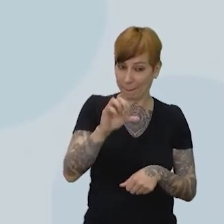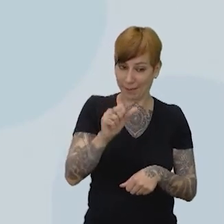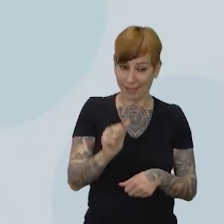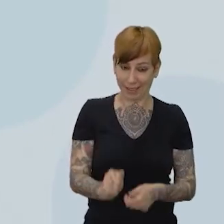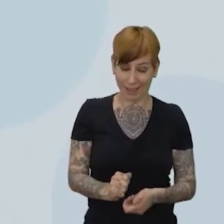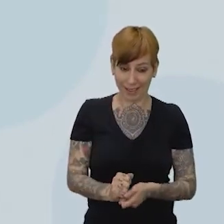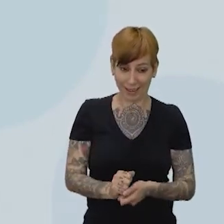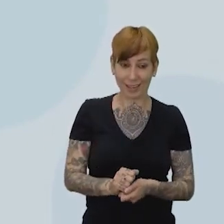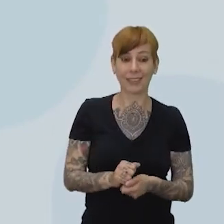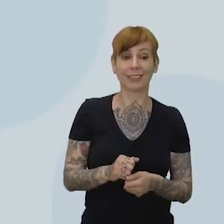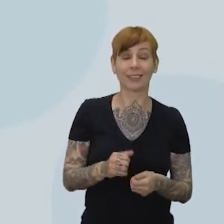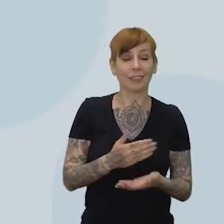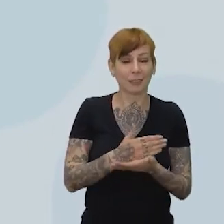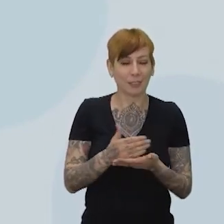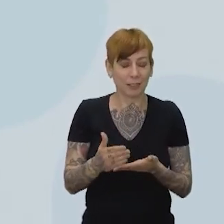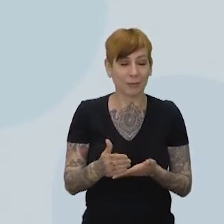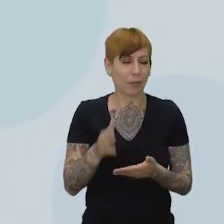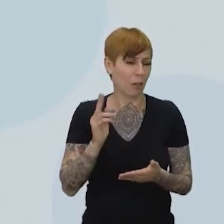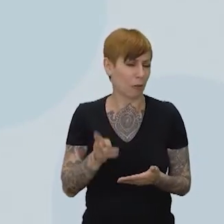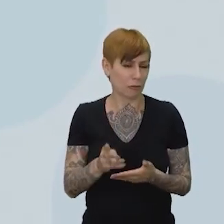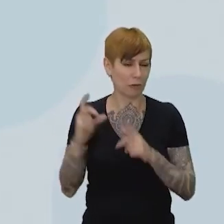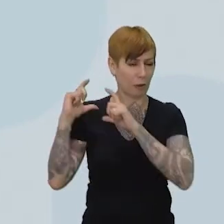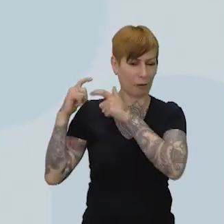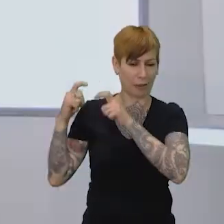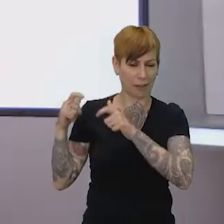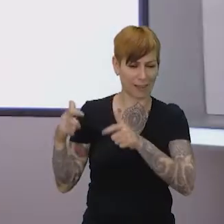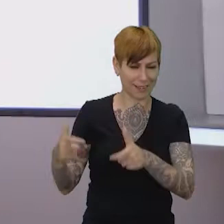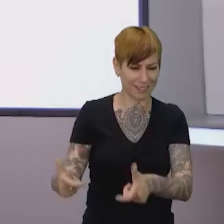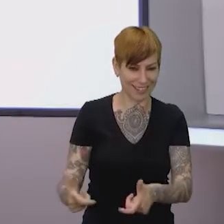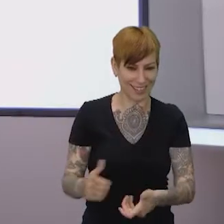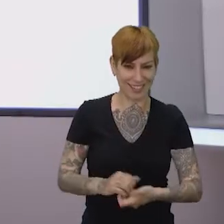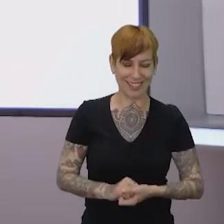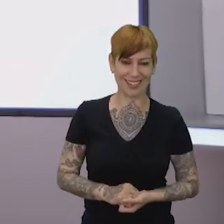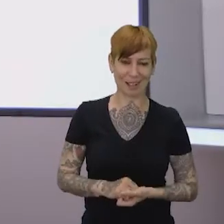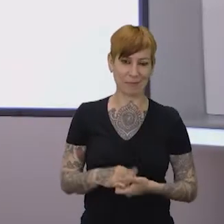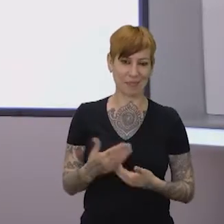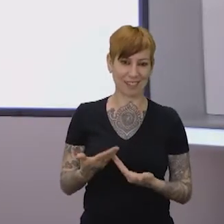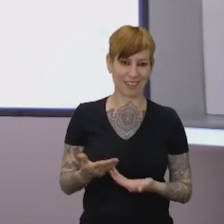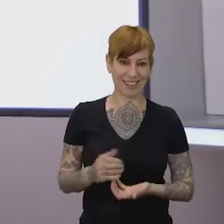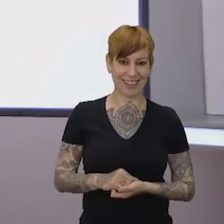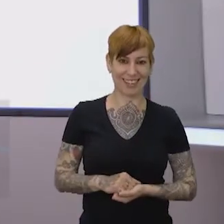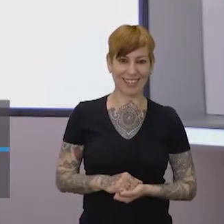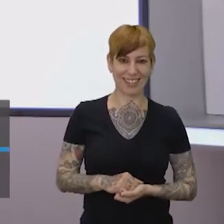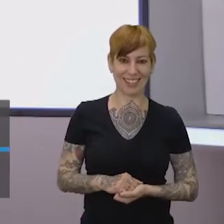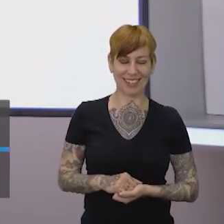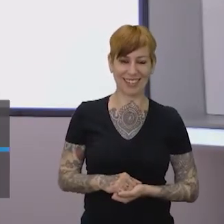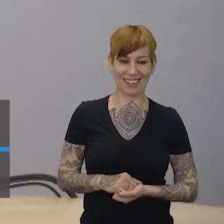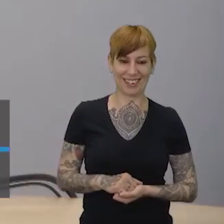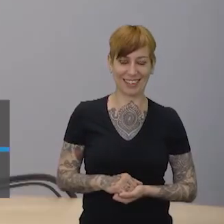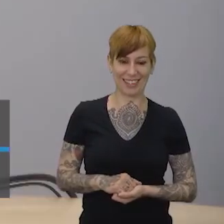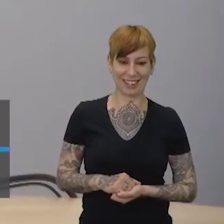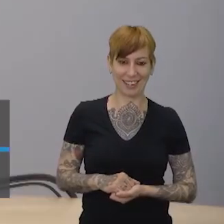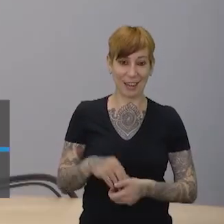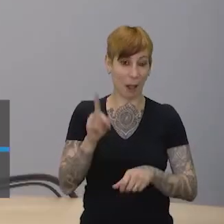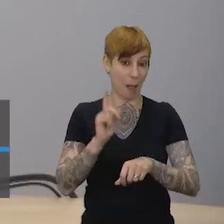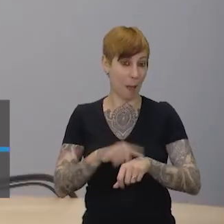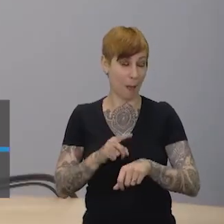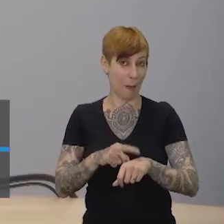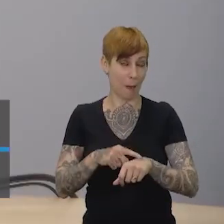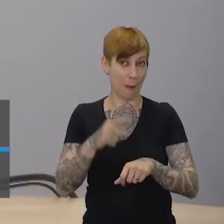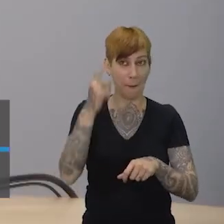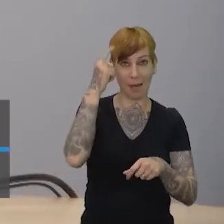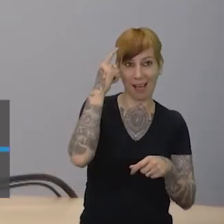já consagrado, tradicional Big Head Moment. Ah, não, deveria ter falado em espanhol. Não, momento cabeção.